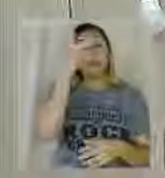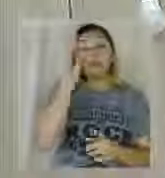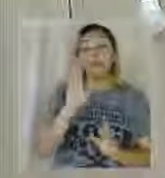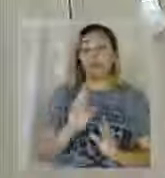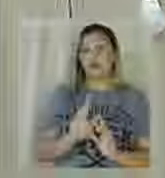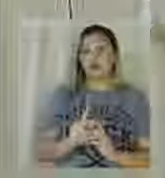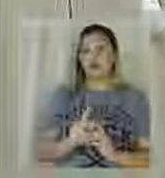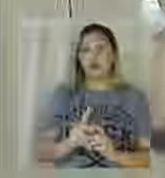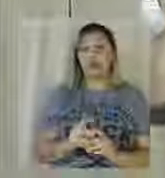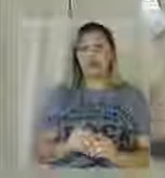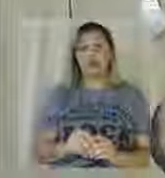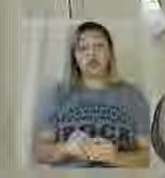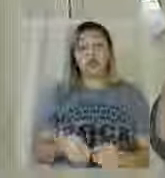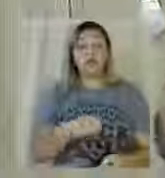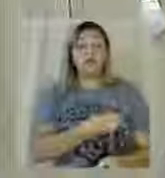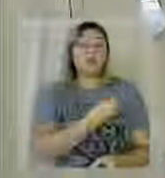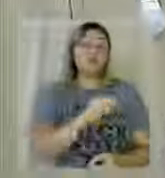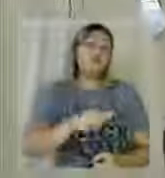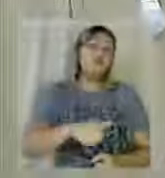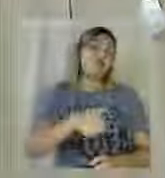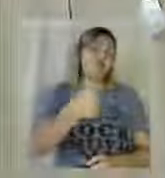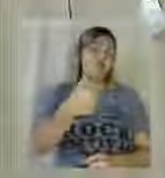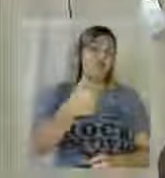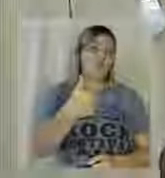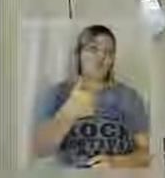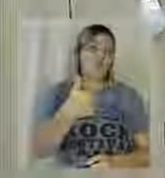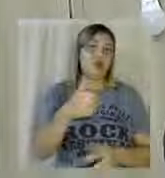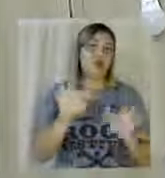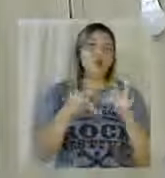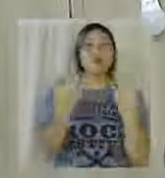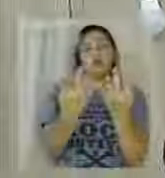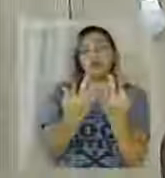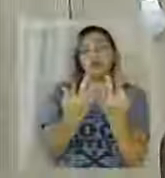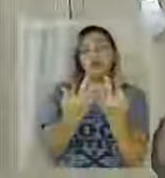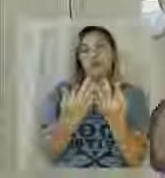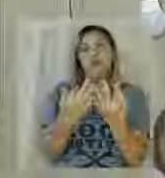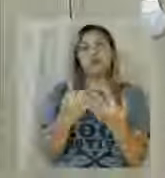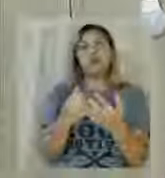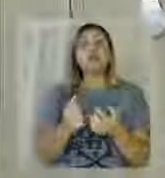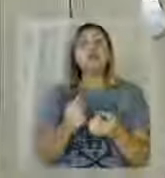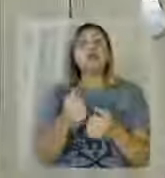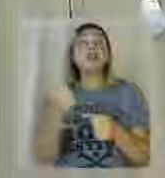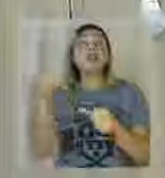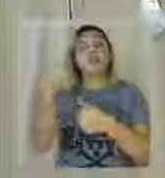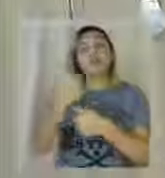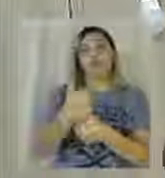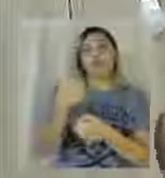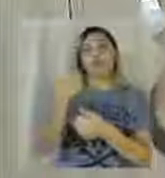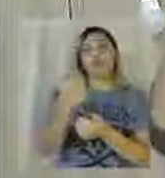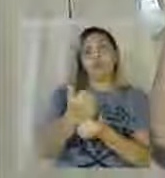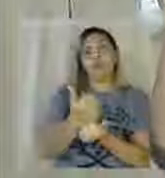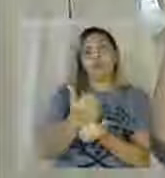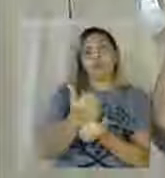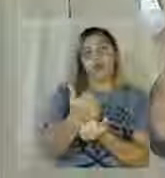pessoas, para ter uma vida melhor. E a minha família sempre me apoiou. Mas eu tinha medo,